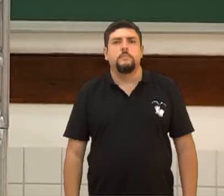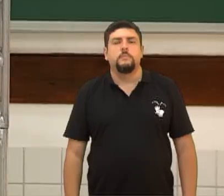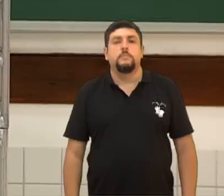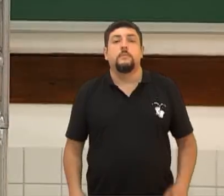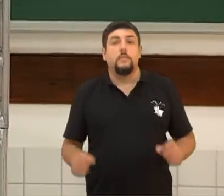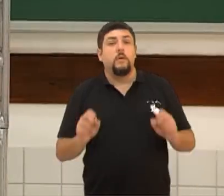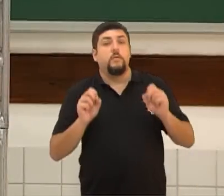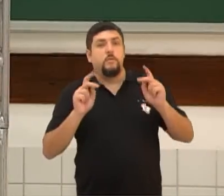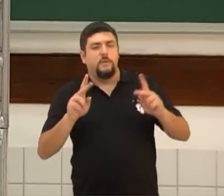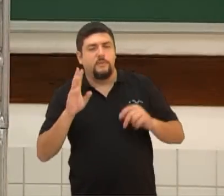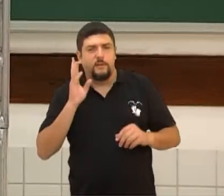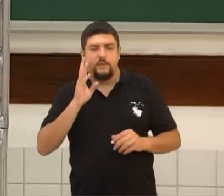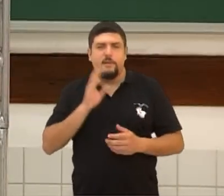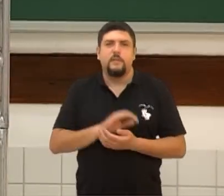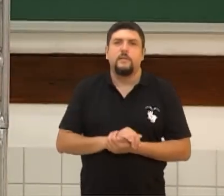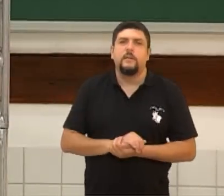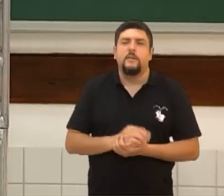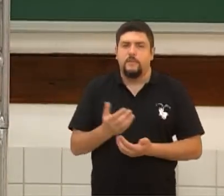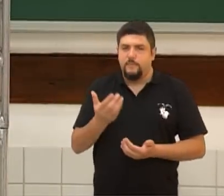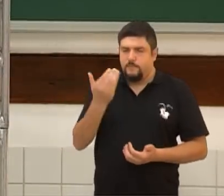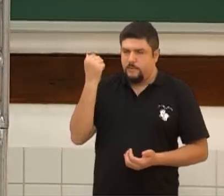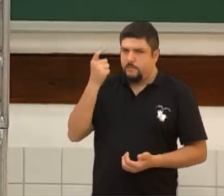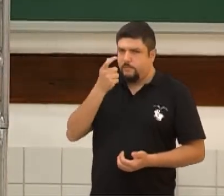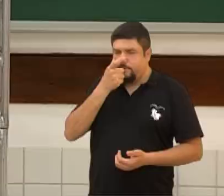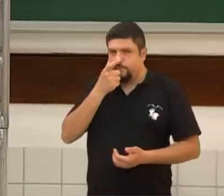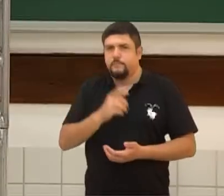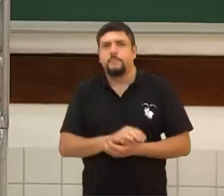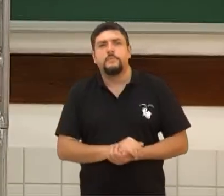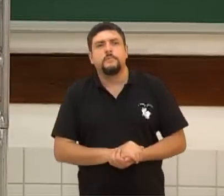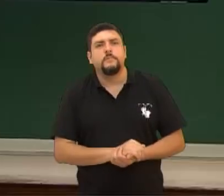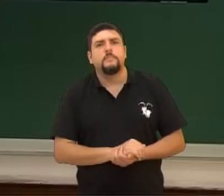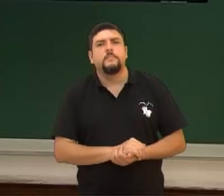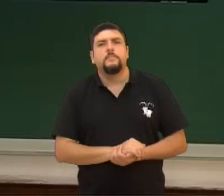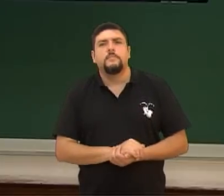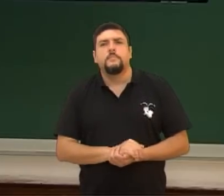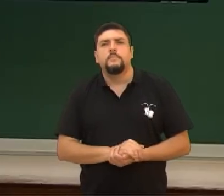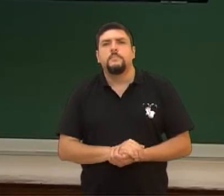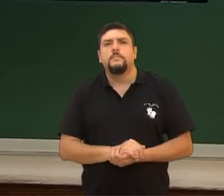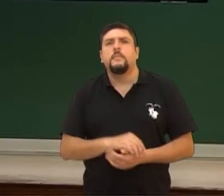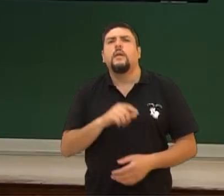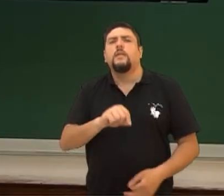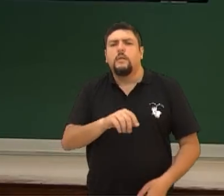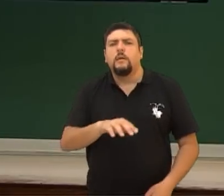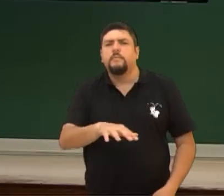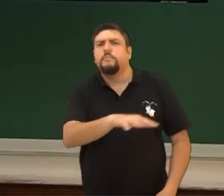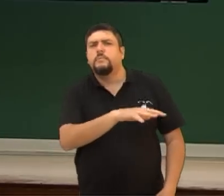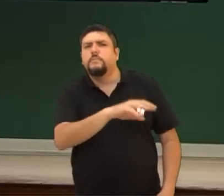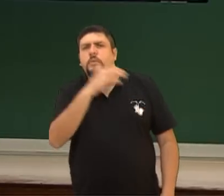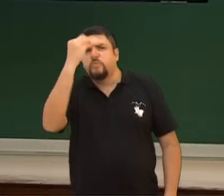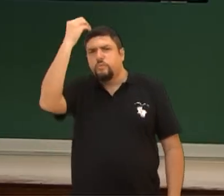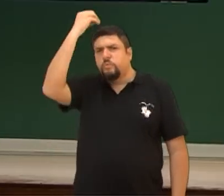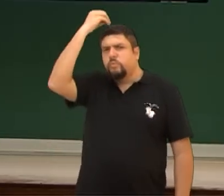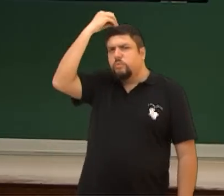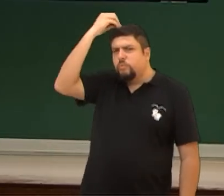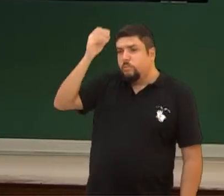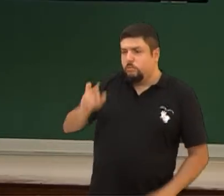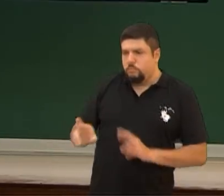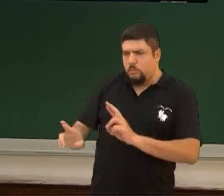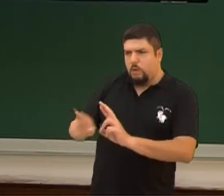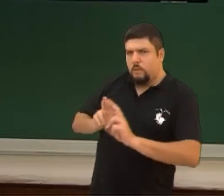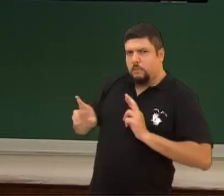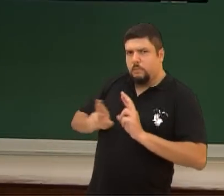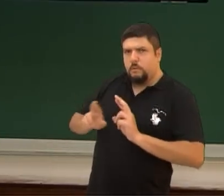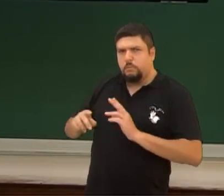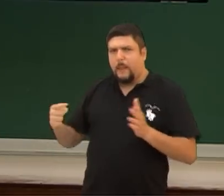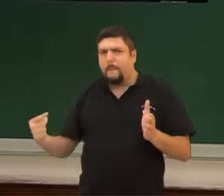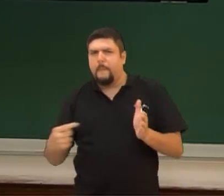Legal, pessoal? Então, vamos conferir aqui comigo? Então, quem eram os responsáveis, né? Segundo os nossos entrevistados, o